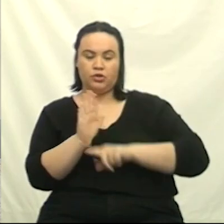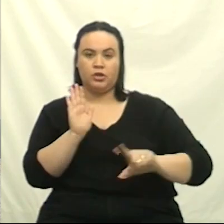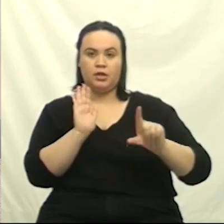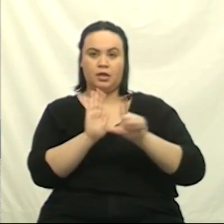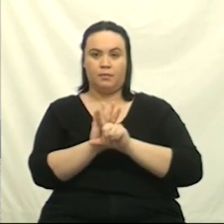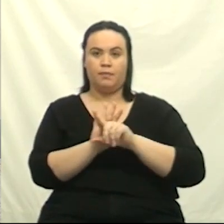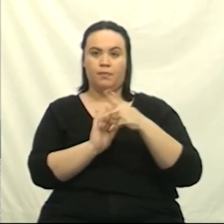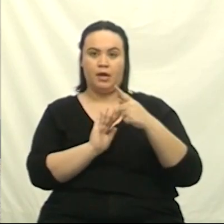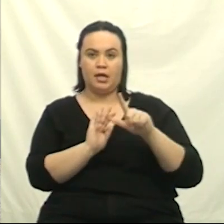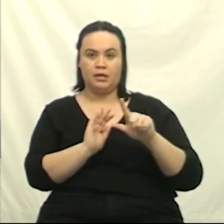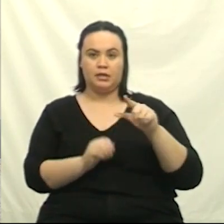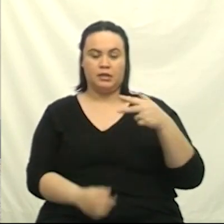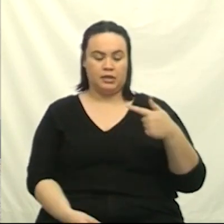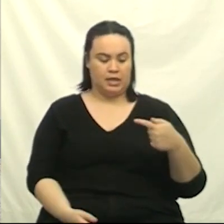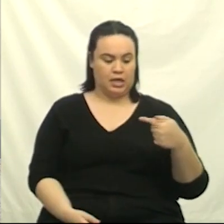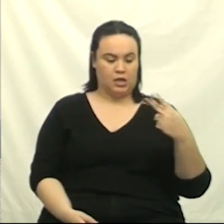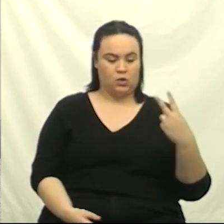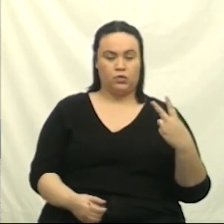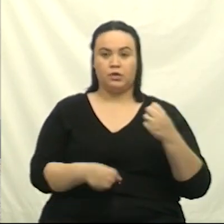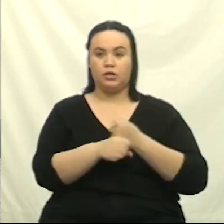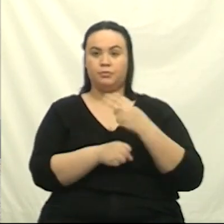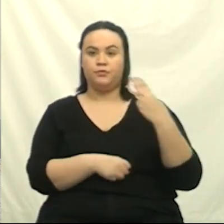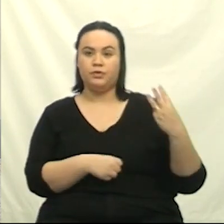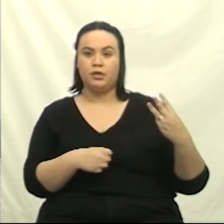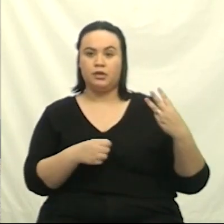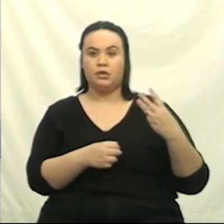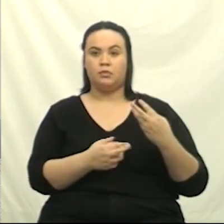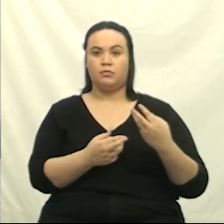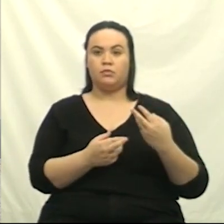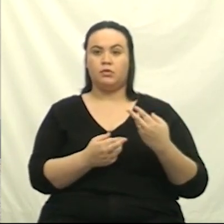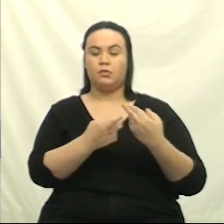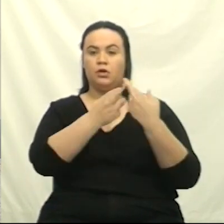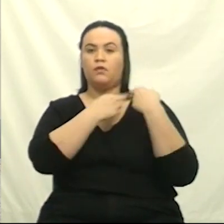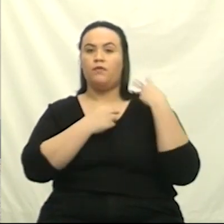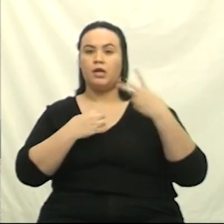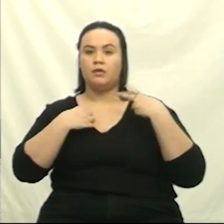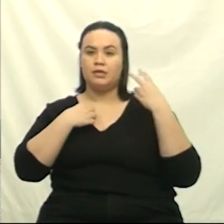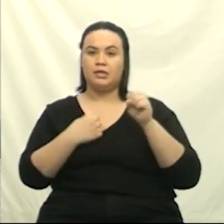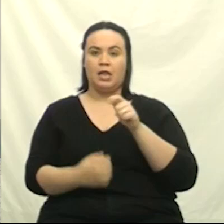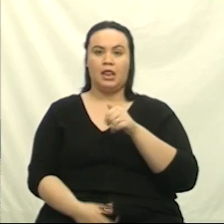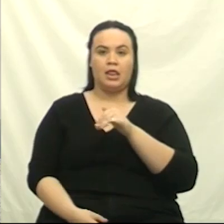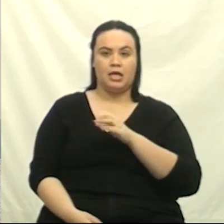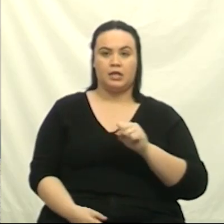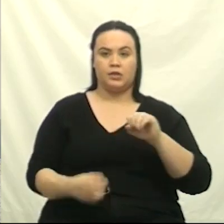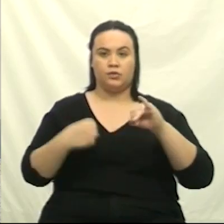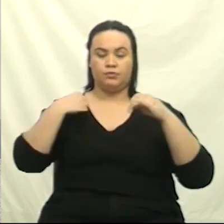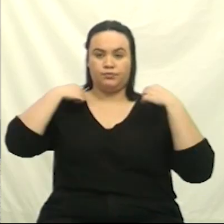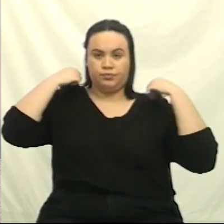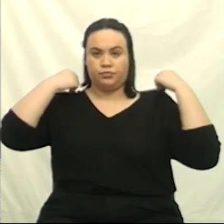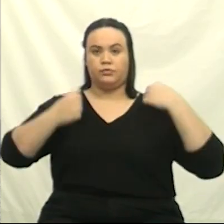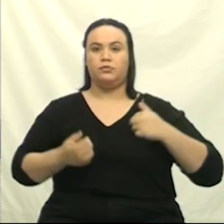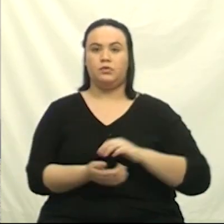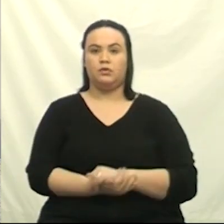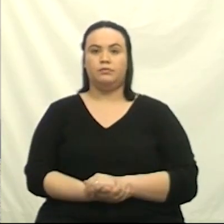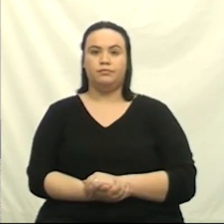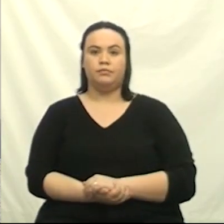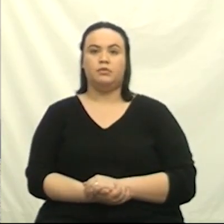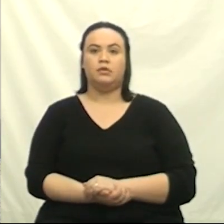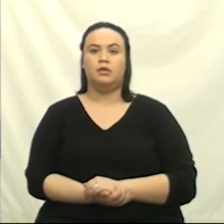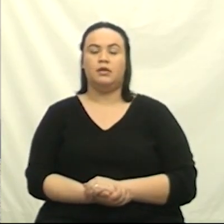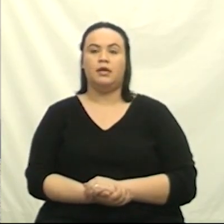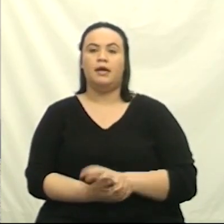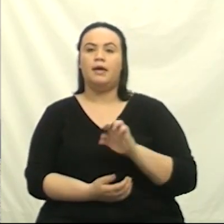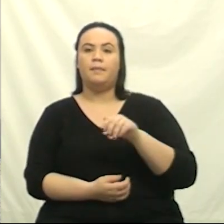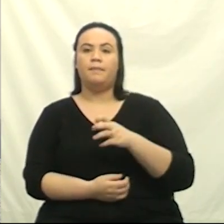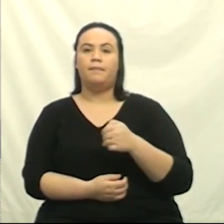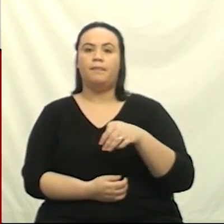PL 72 barra 2023 de autoria do vereador Salesio Lima que da nova redação a emenda